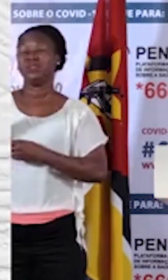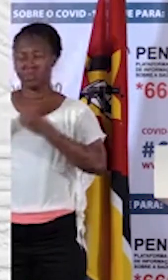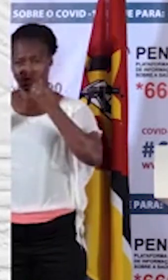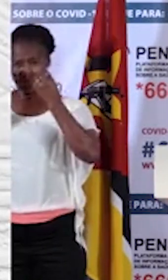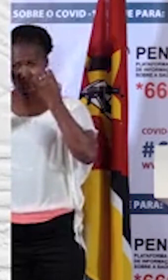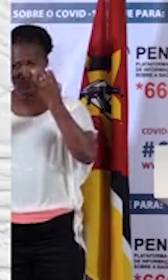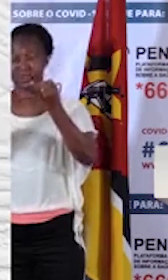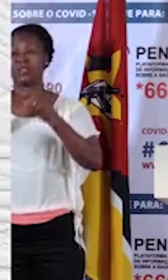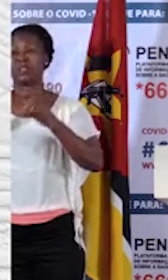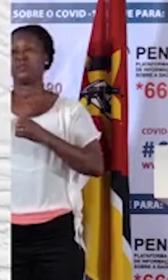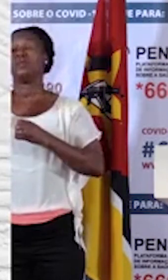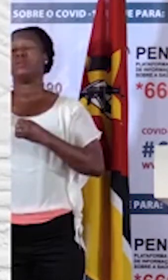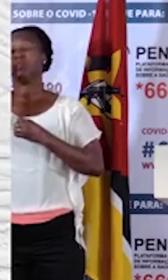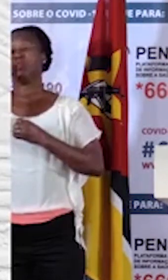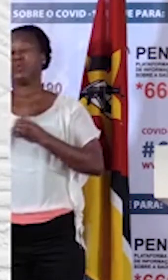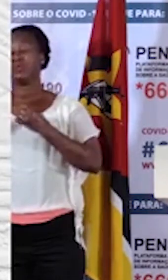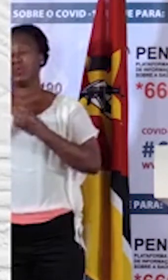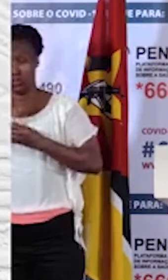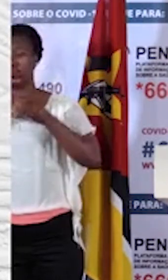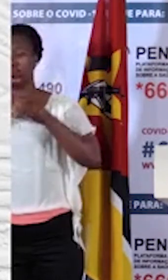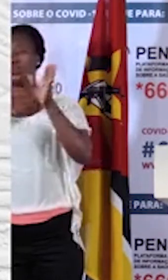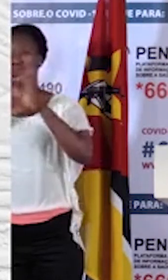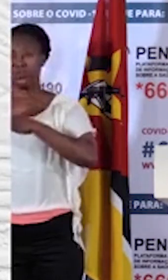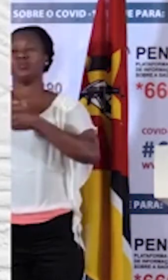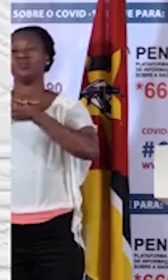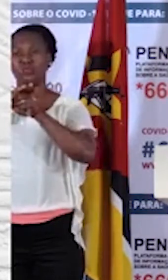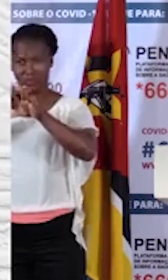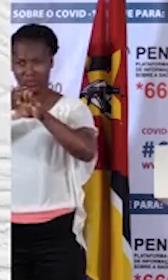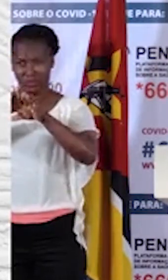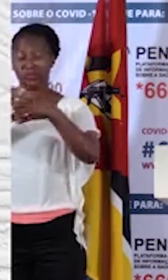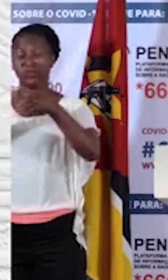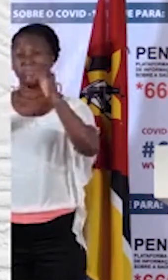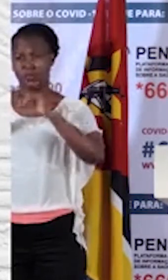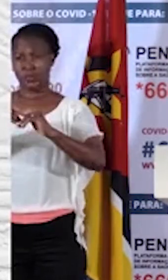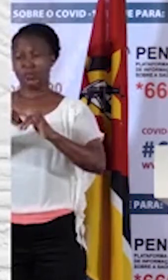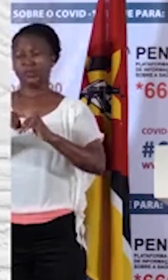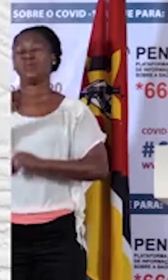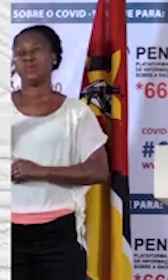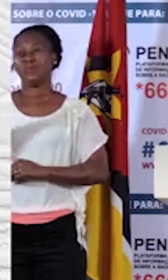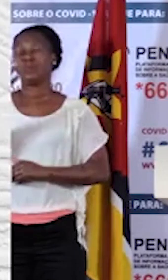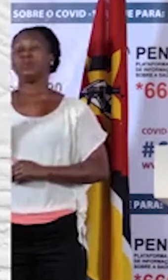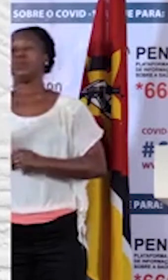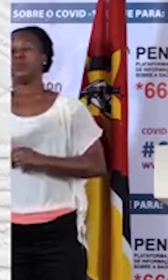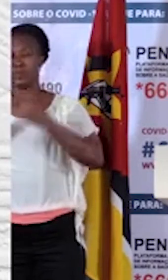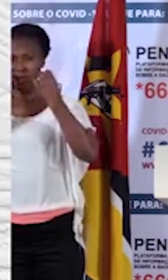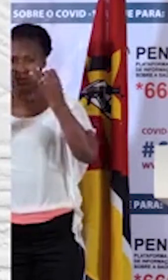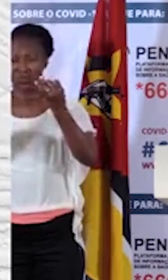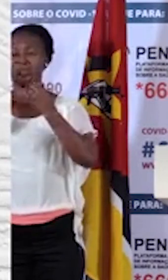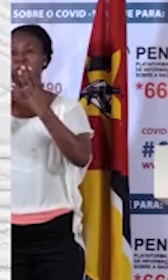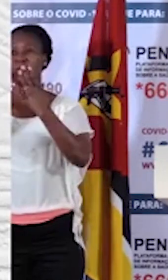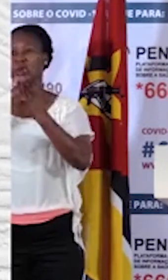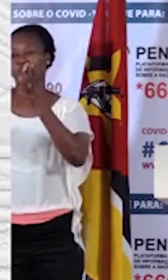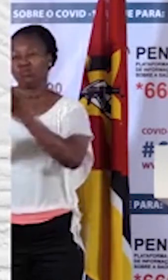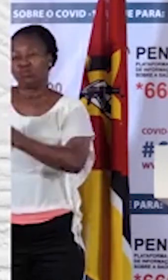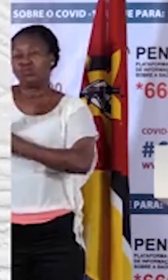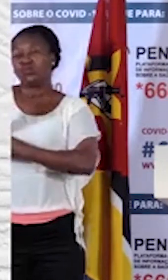107.412 casos de Covid-19, dos quais 3.479 casos ocorreram nas